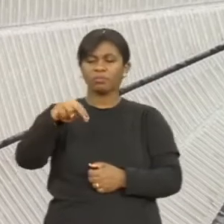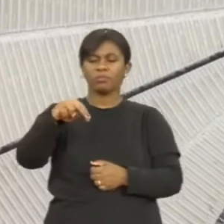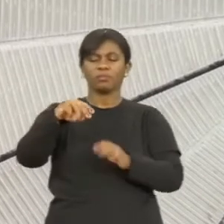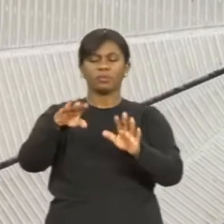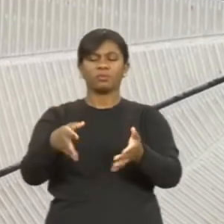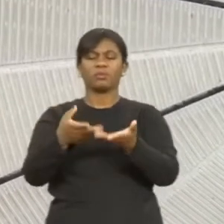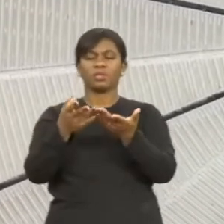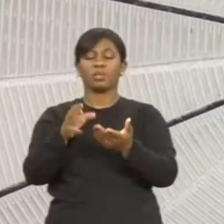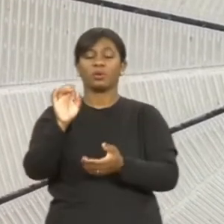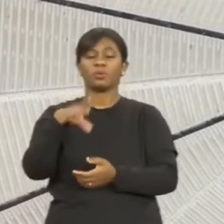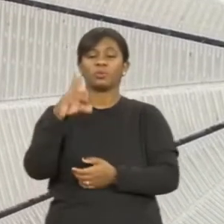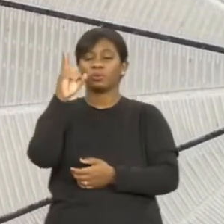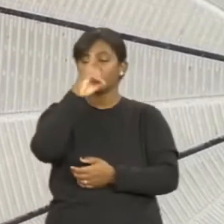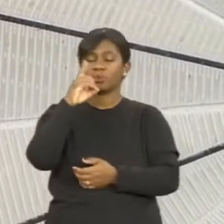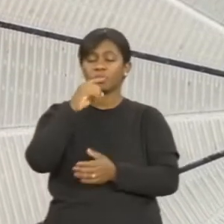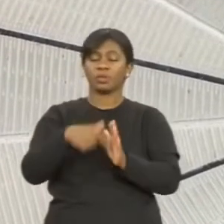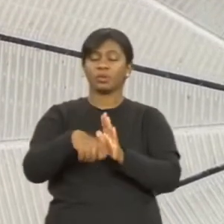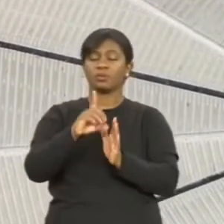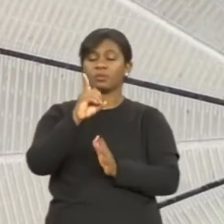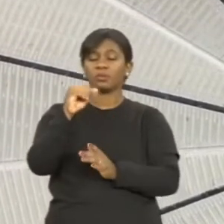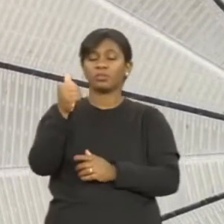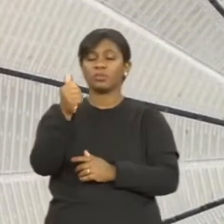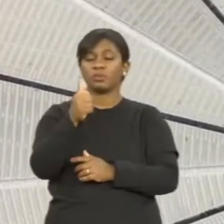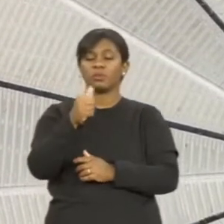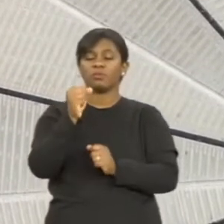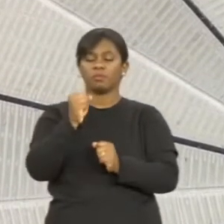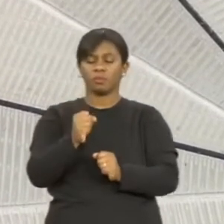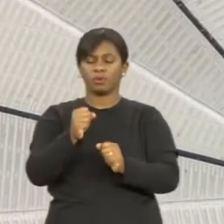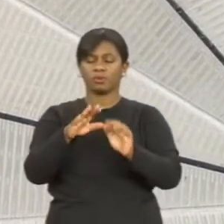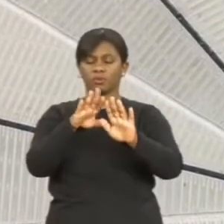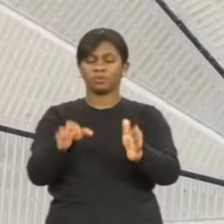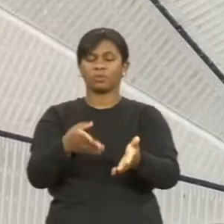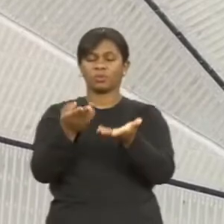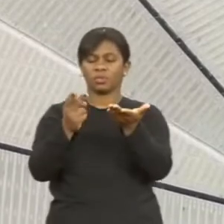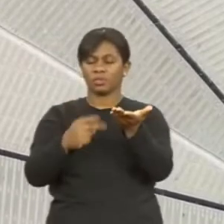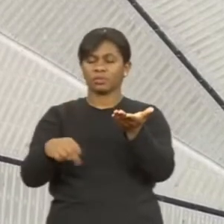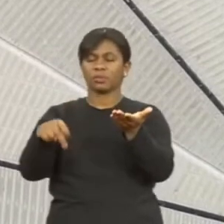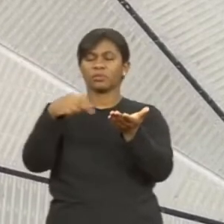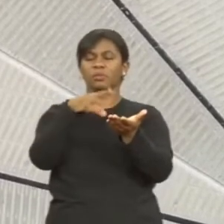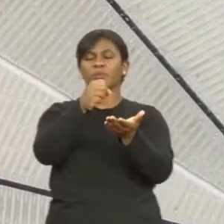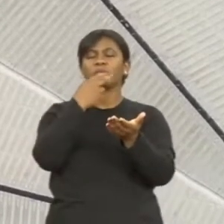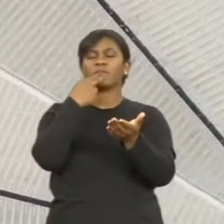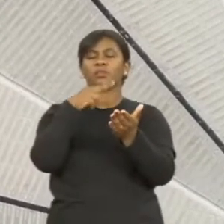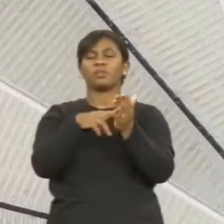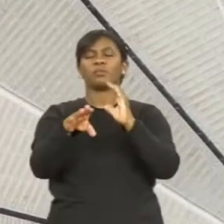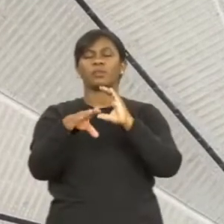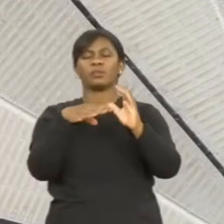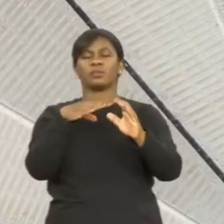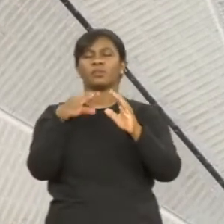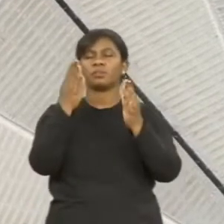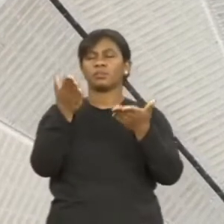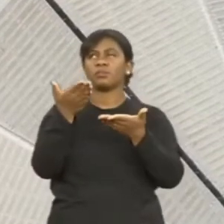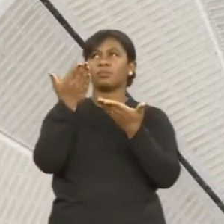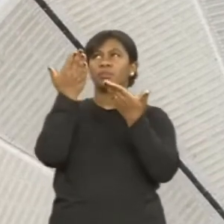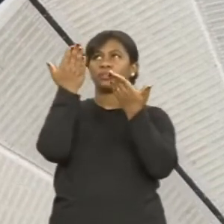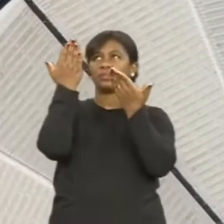É o último domingo antes do dia 11. Suba no altar e pegue o seu envelope, cantando para Ele: